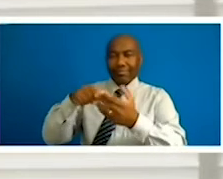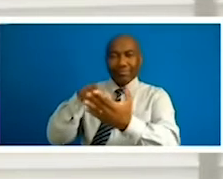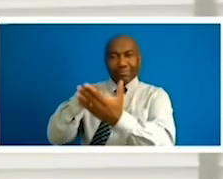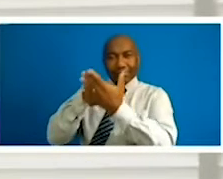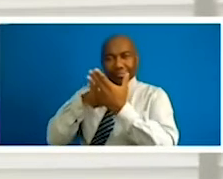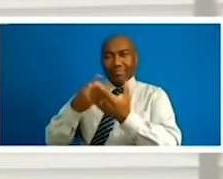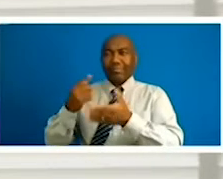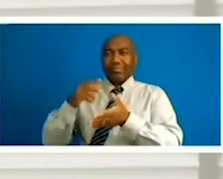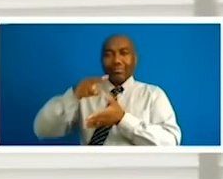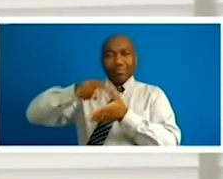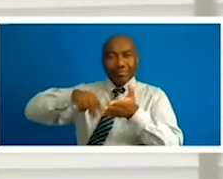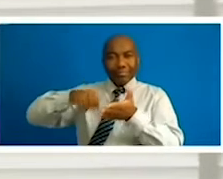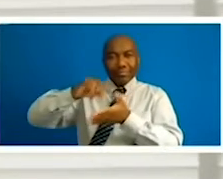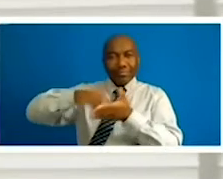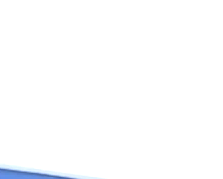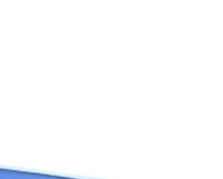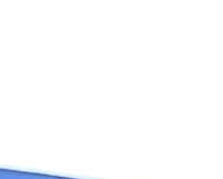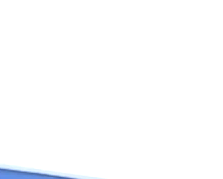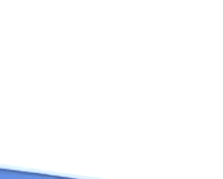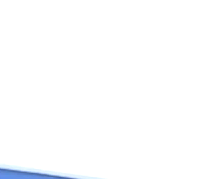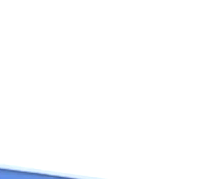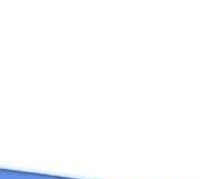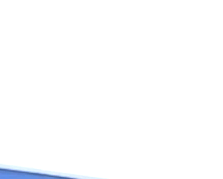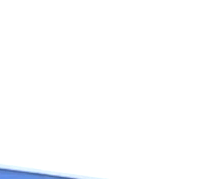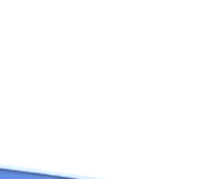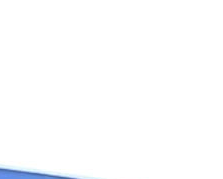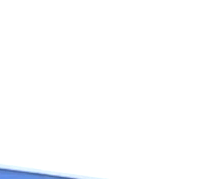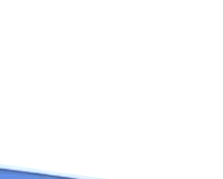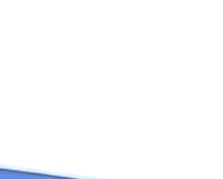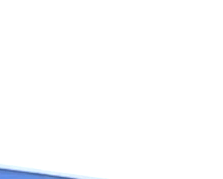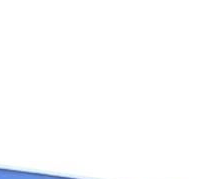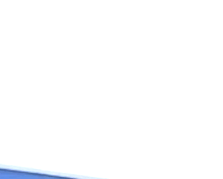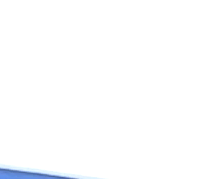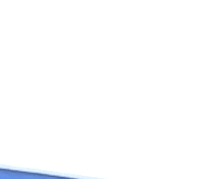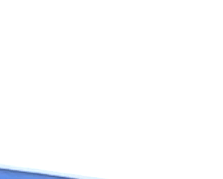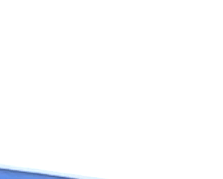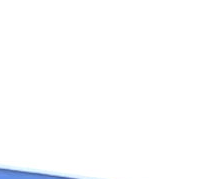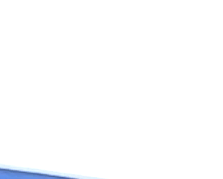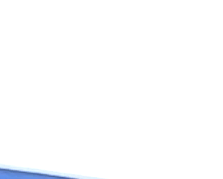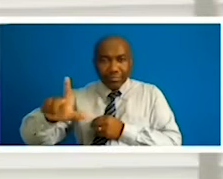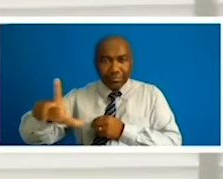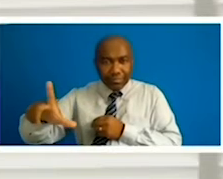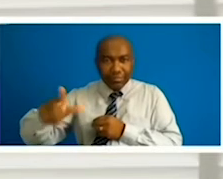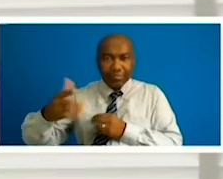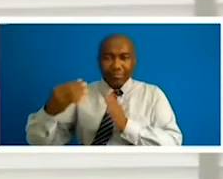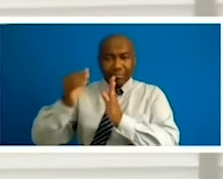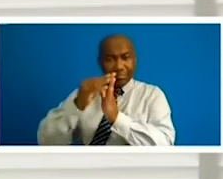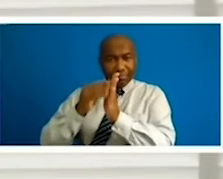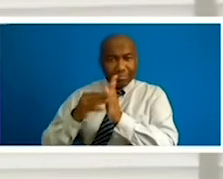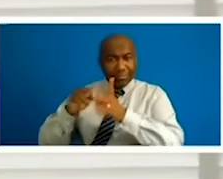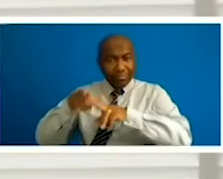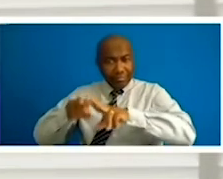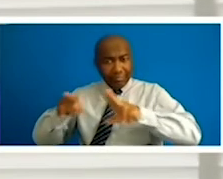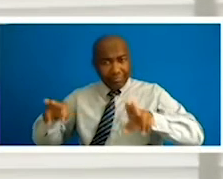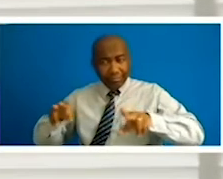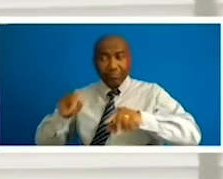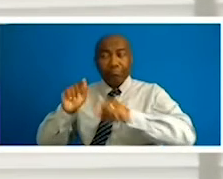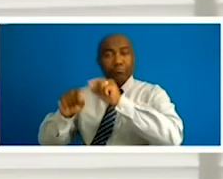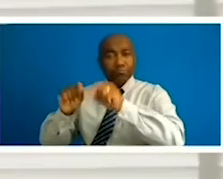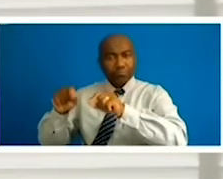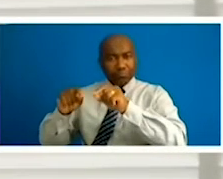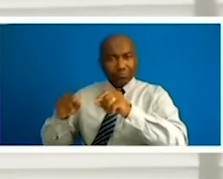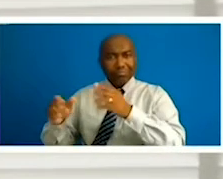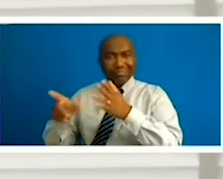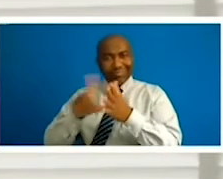aplicadas as multas no valor de 6 o pé fiz MT ao gestor pela irregularidade referente abastecimento de legal além de determinar o ressarcimento